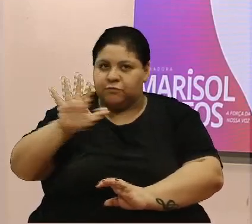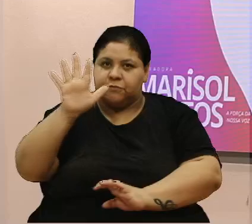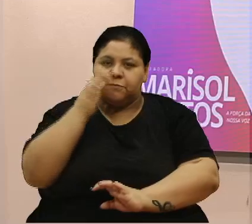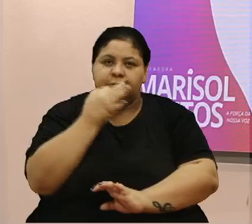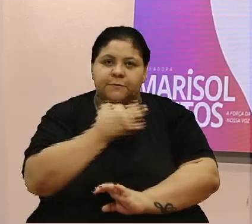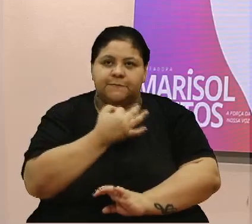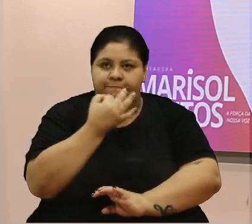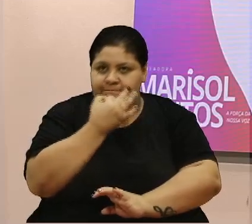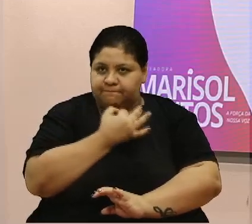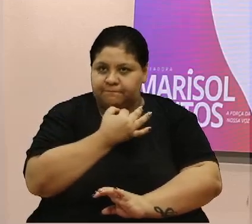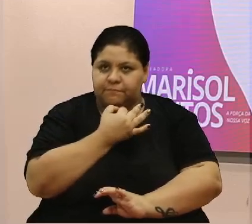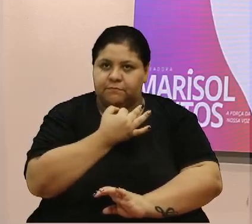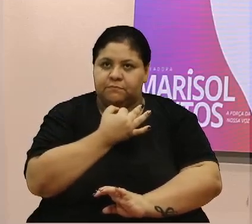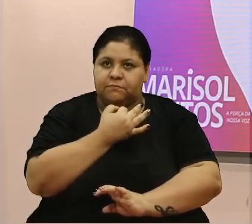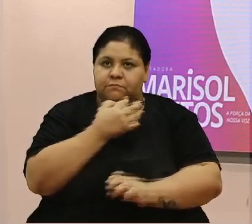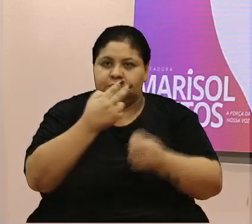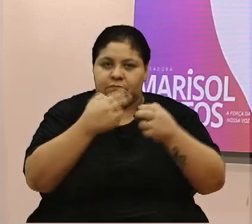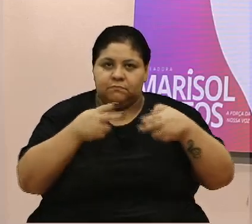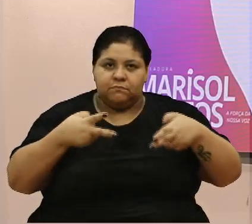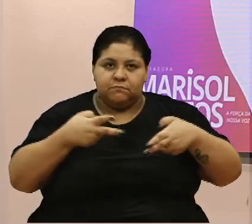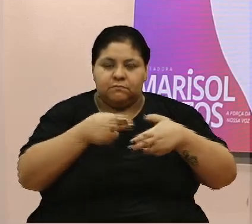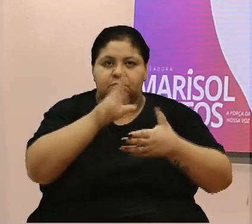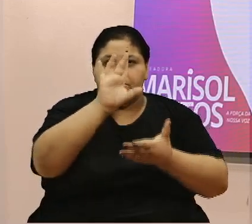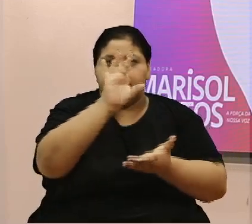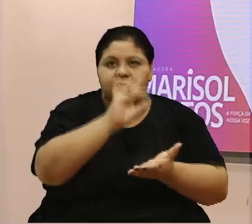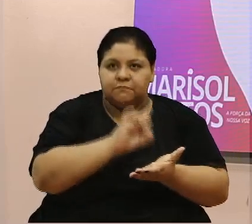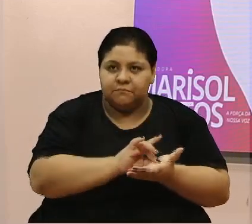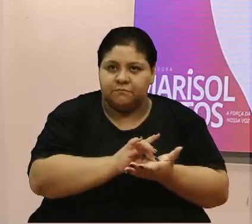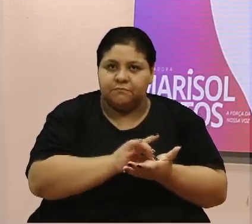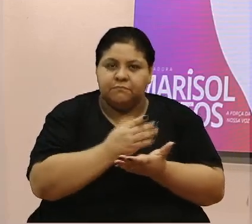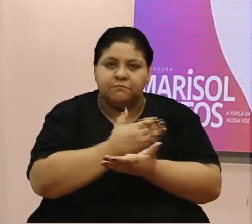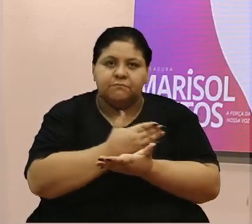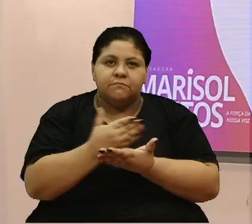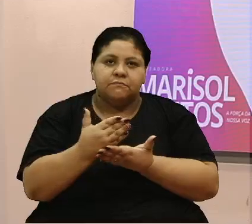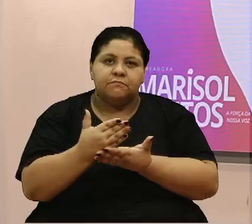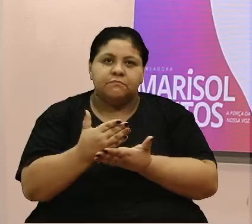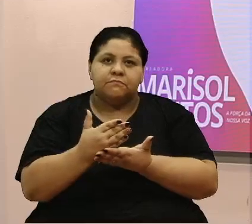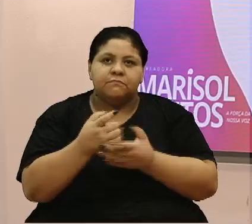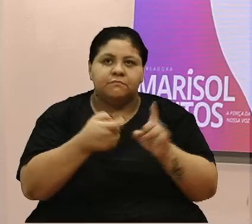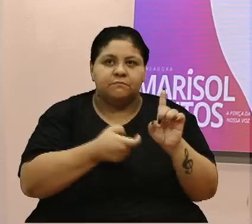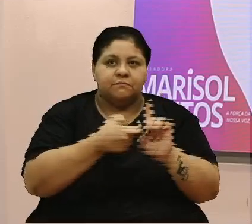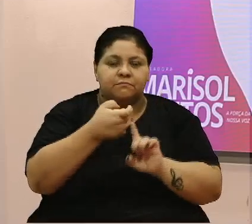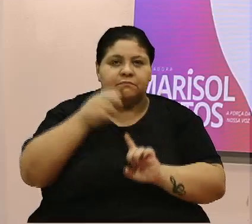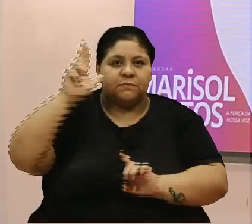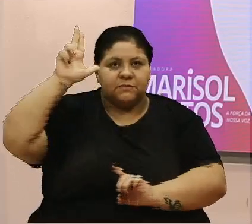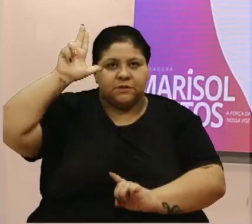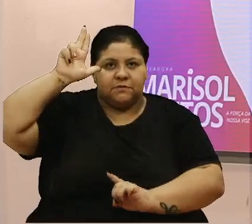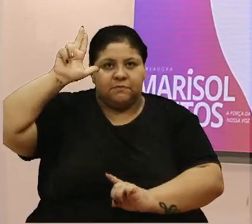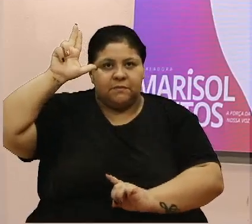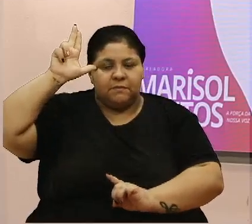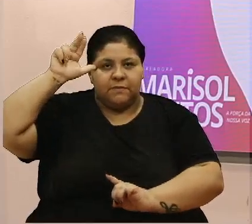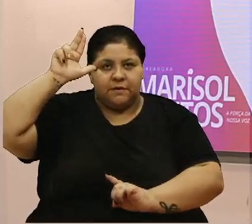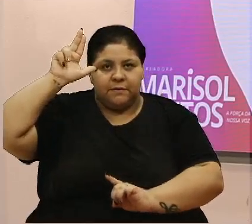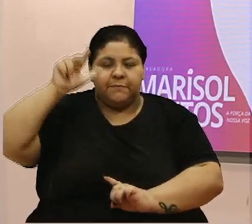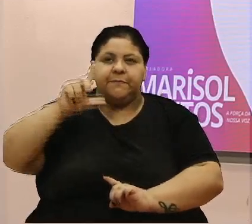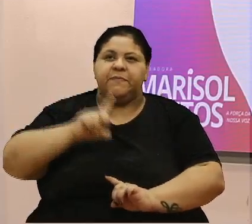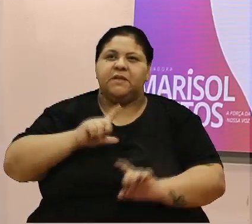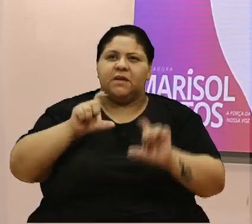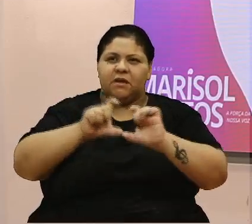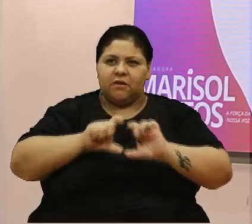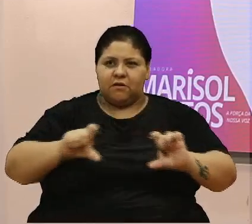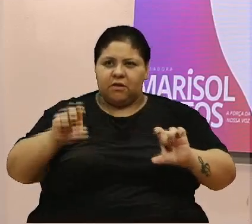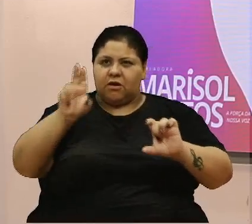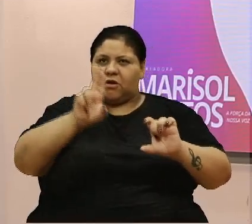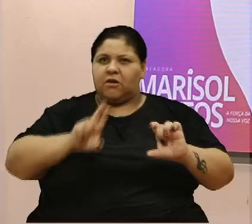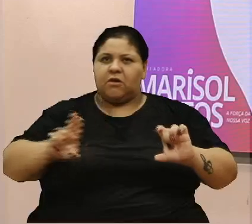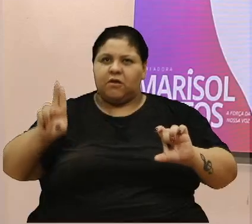Sul, que foi inaugurado oficialmente no início desse mês de abril. E aí tem uma frase que eu